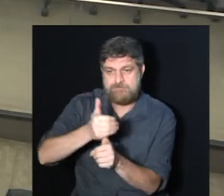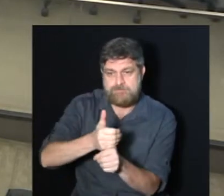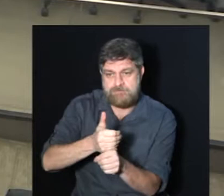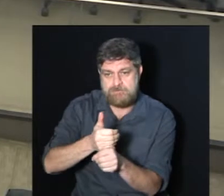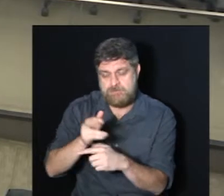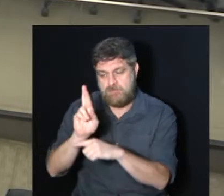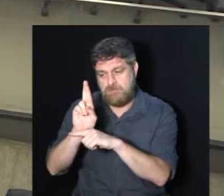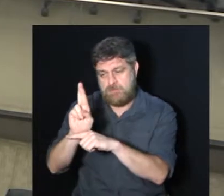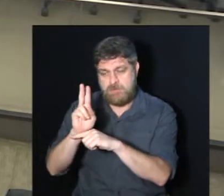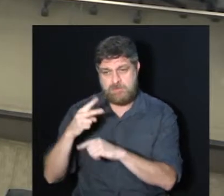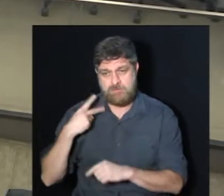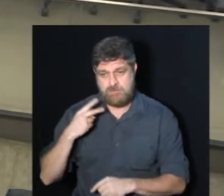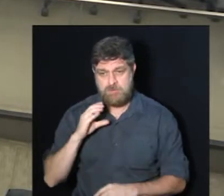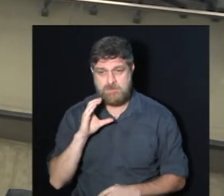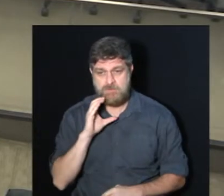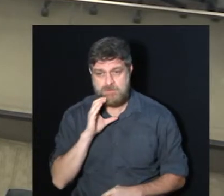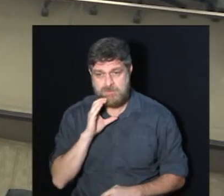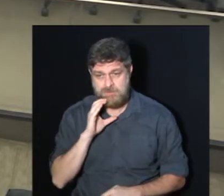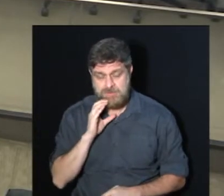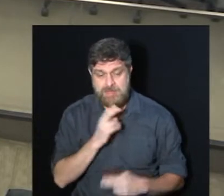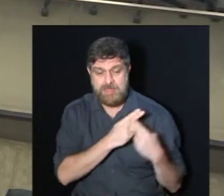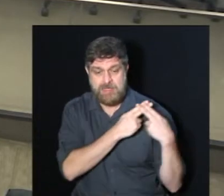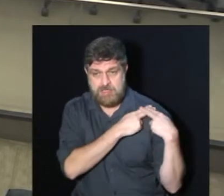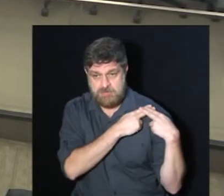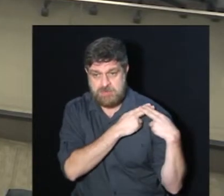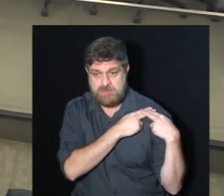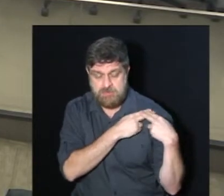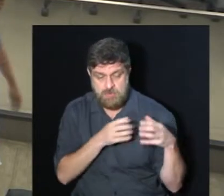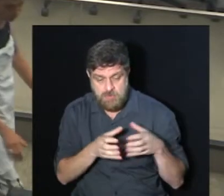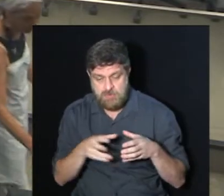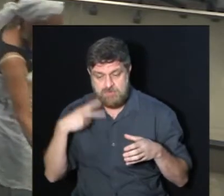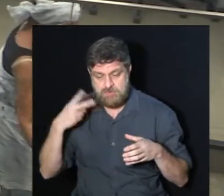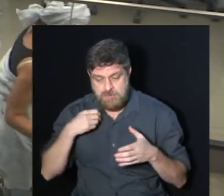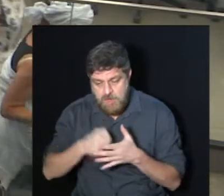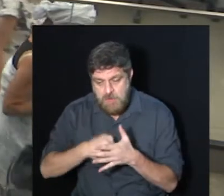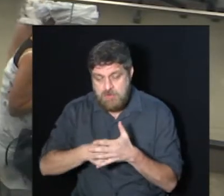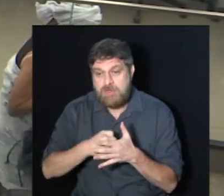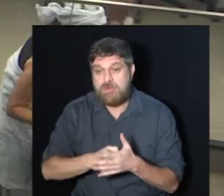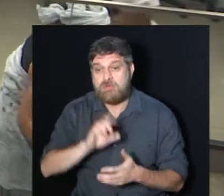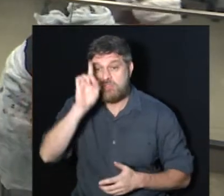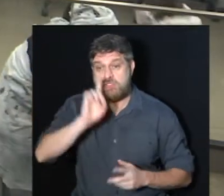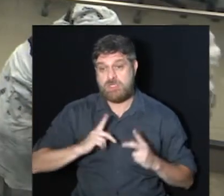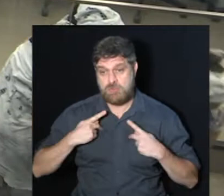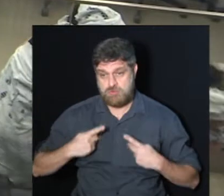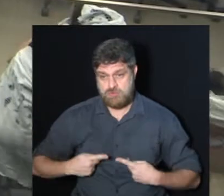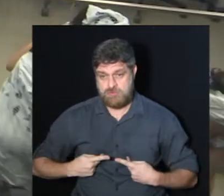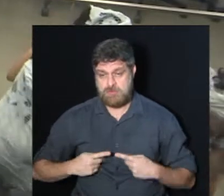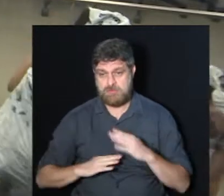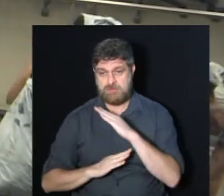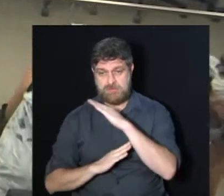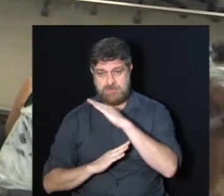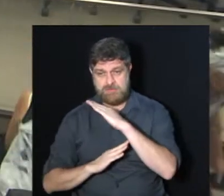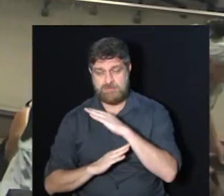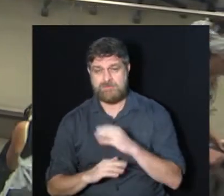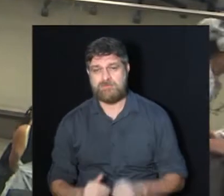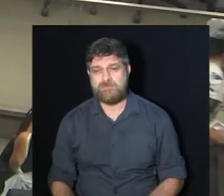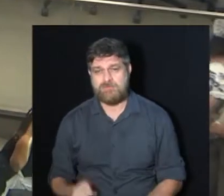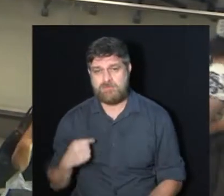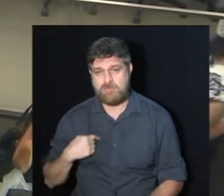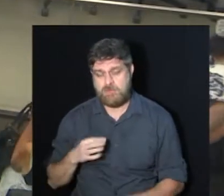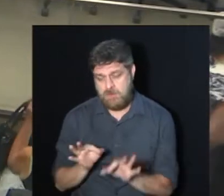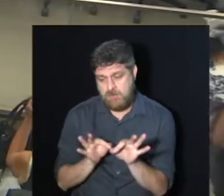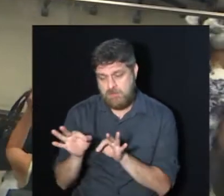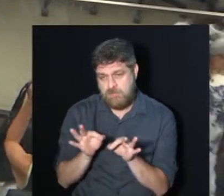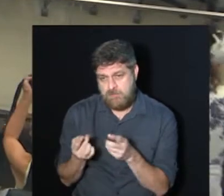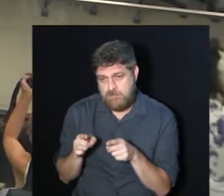vereador Carlão, que é presidente da Comissão de Direitos Humanos aqui da Câmara. Esse é um evento organizado em